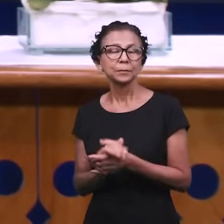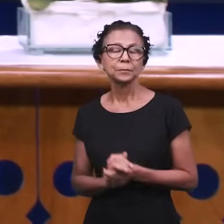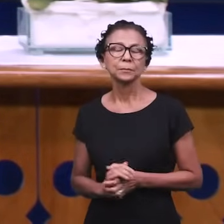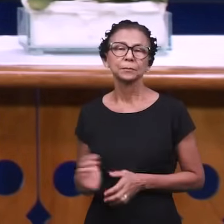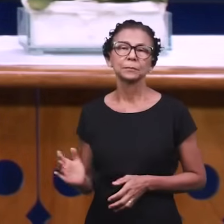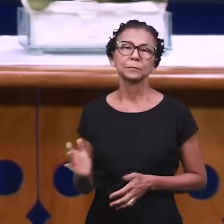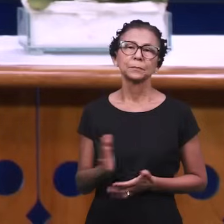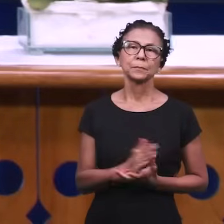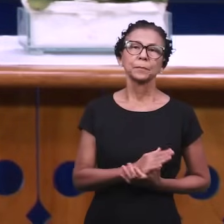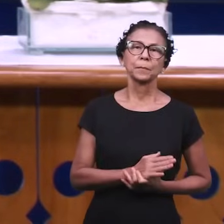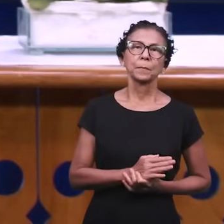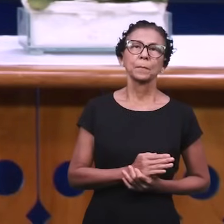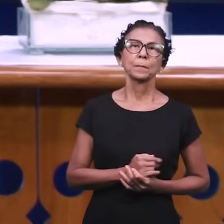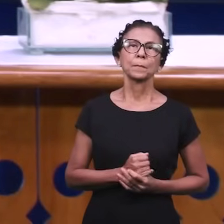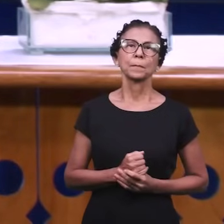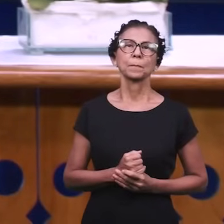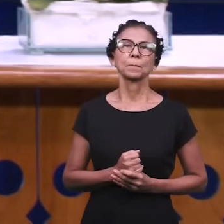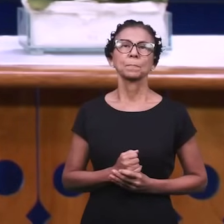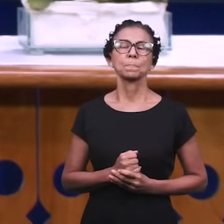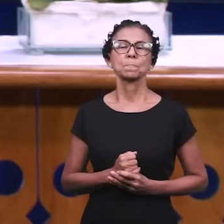Jesus disse assim: